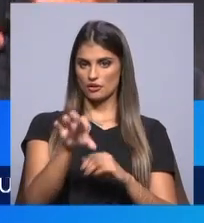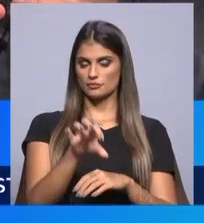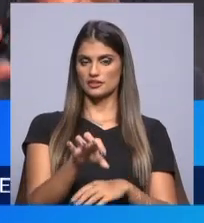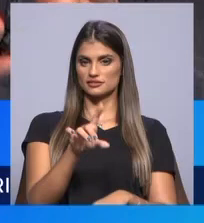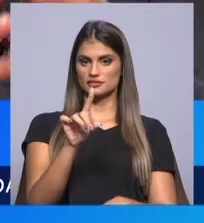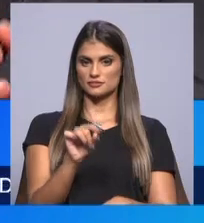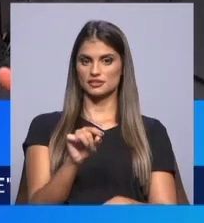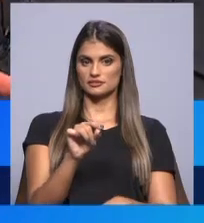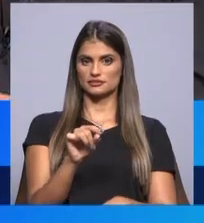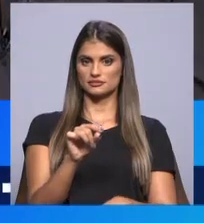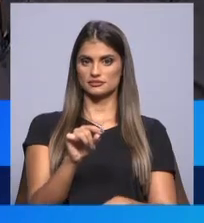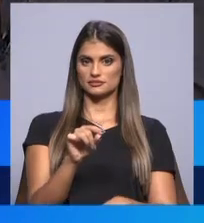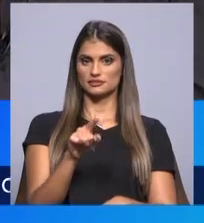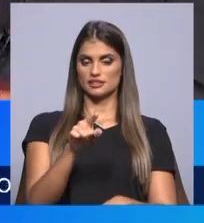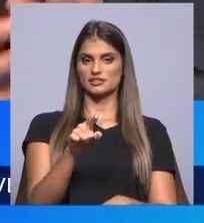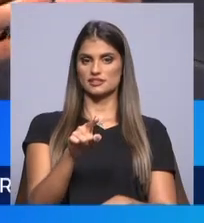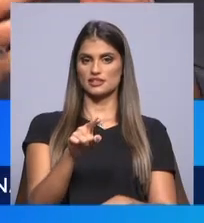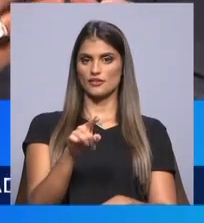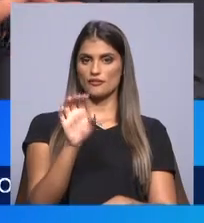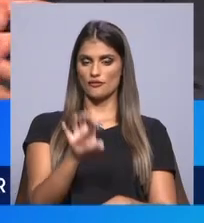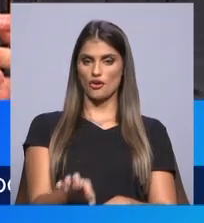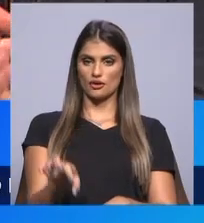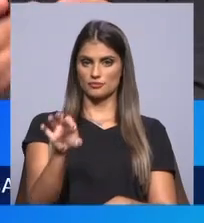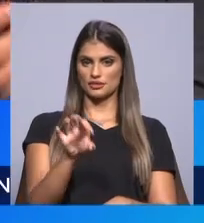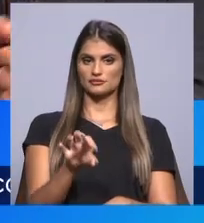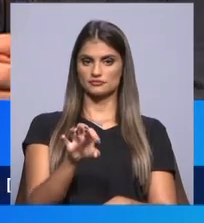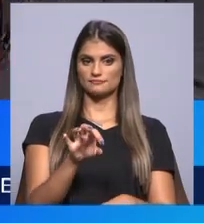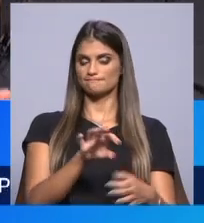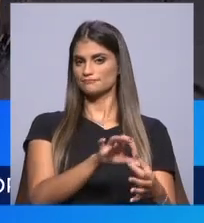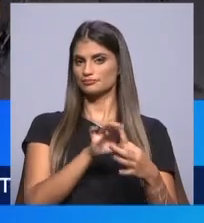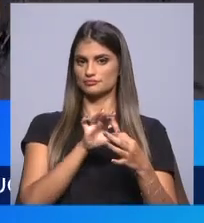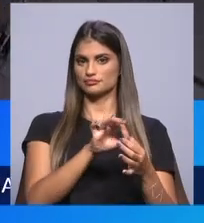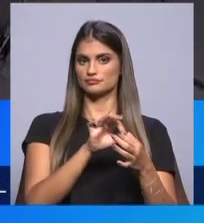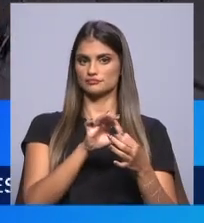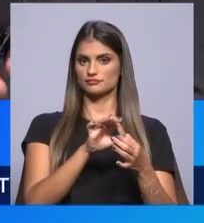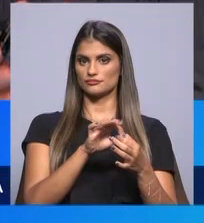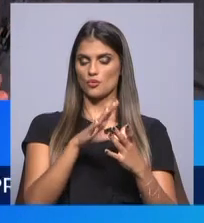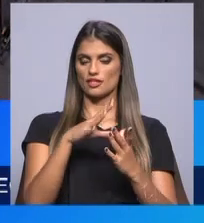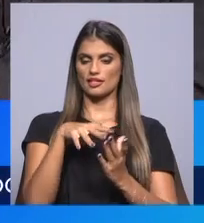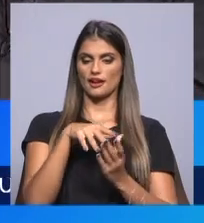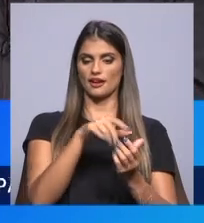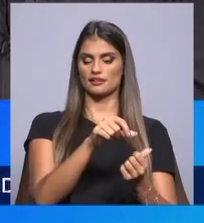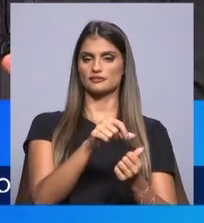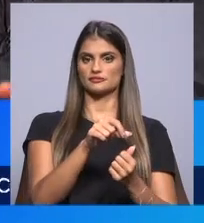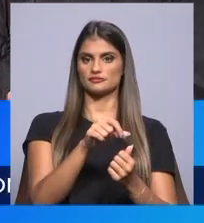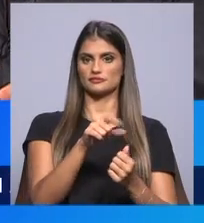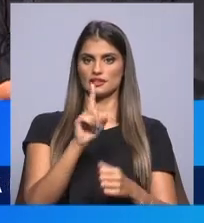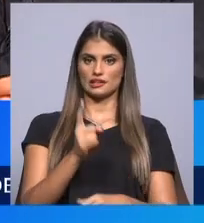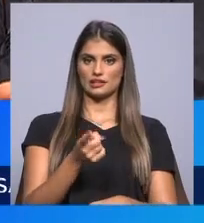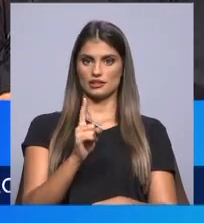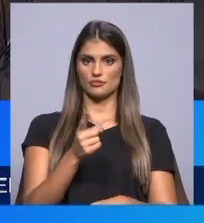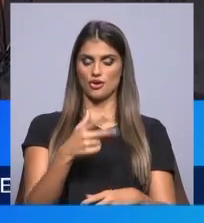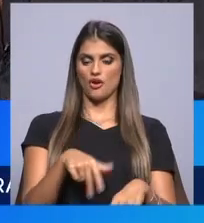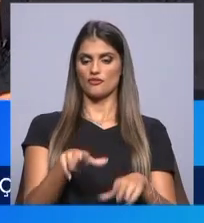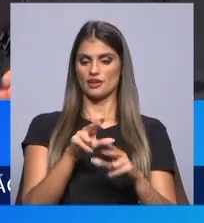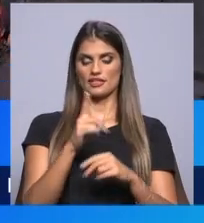seu campo magnético primordial, interagiu também com a própria Terra. E, portanto, temos aqui uma